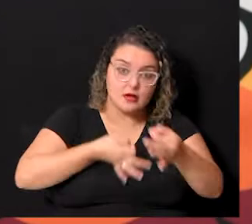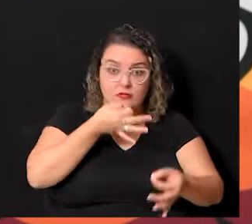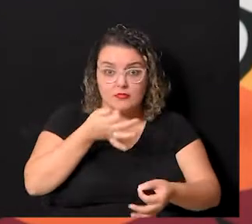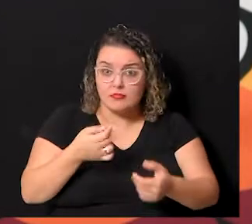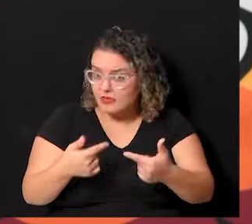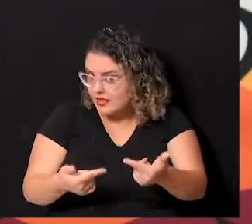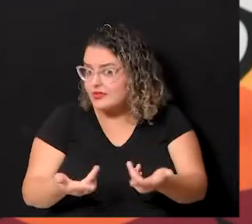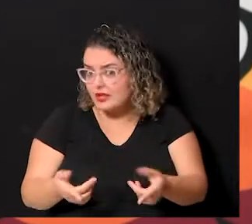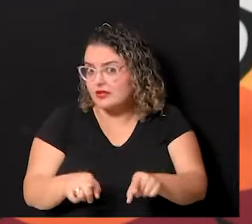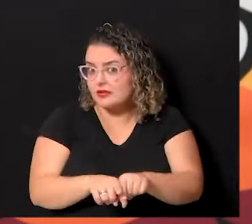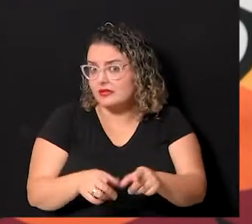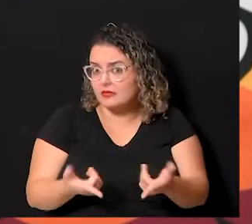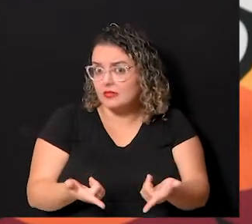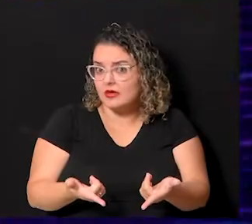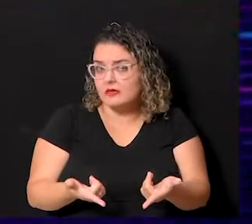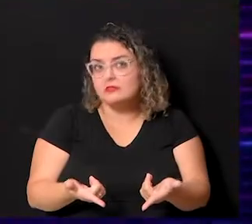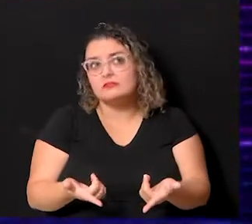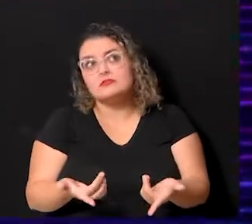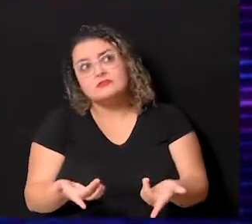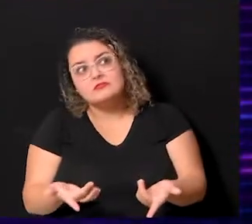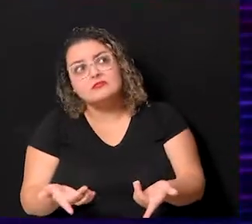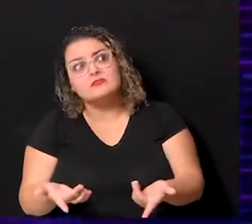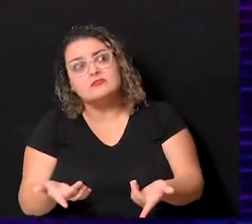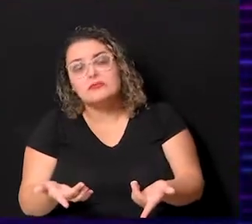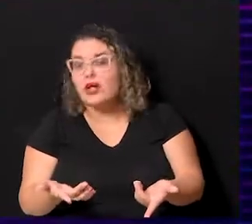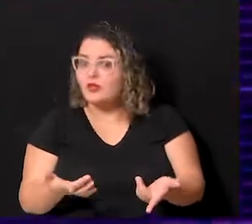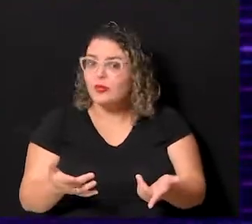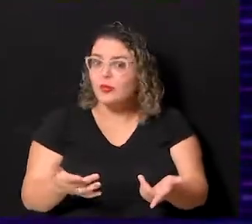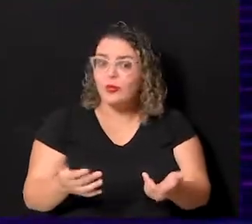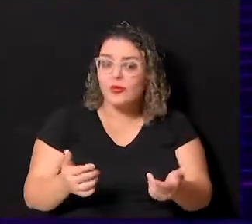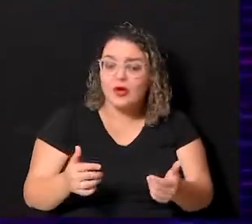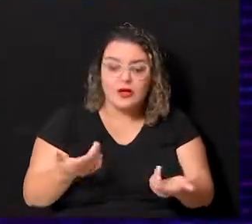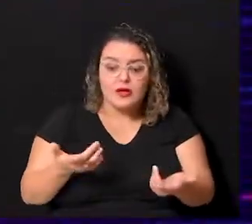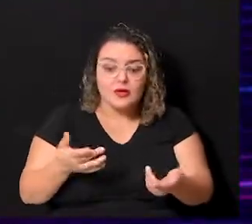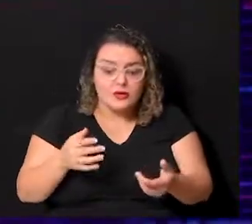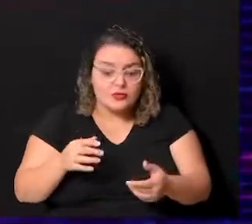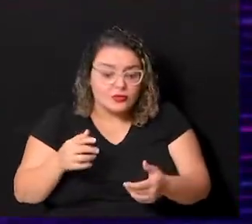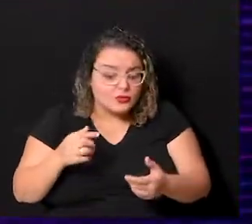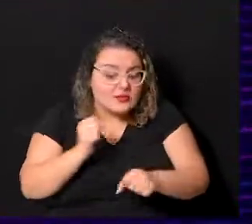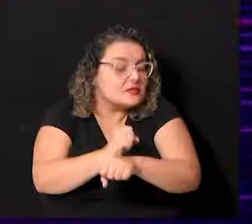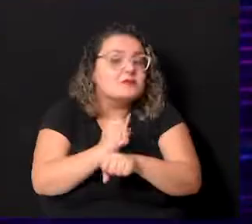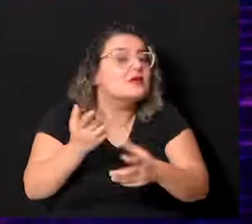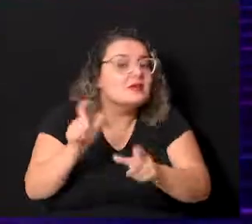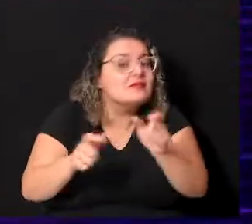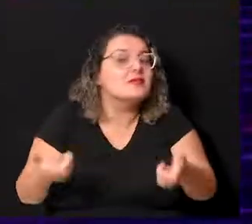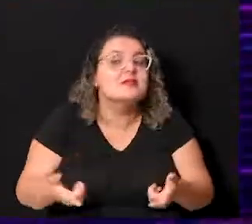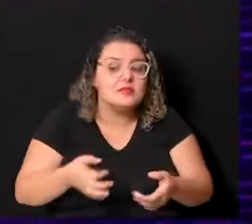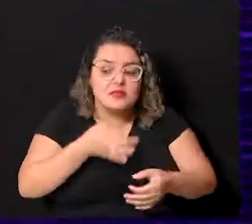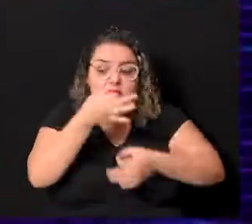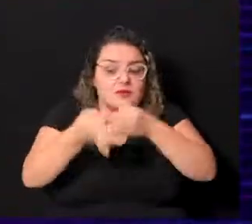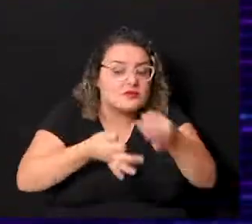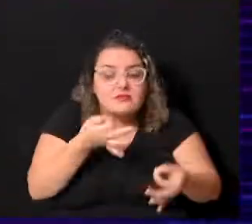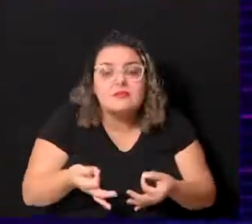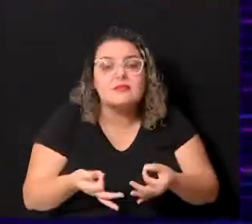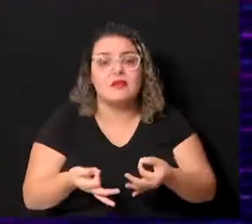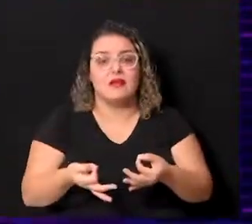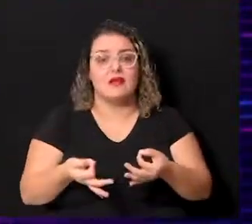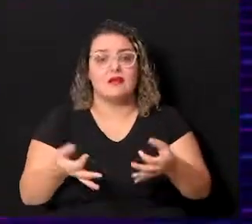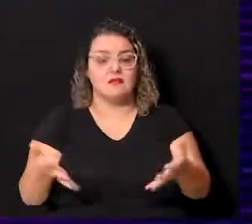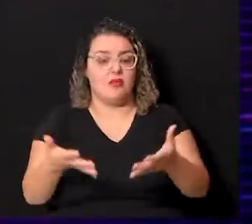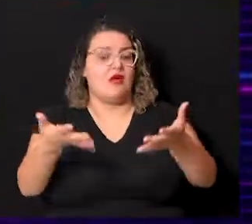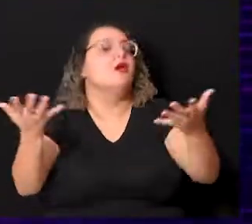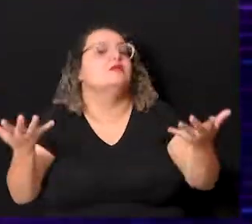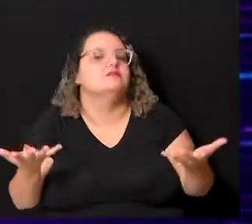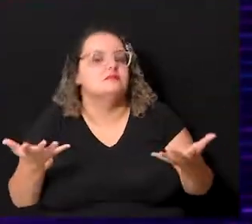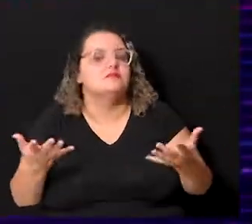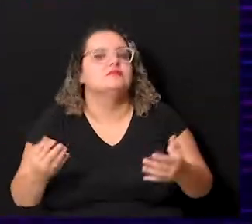seria a parte chata também. Cara, não, eu tô super empolgado para as pessoas criticarem o livro, sabe? A gente vive nessa época